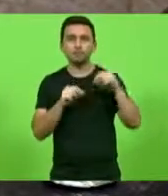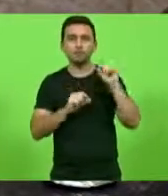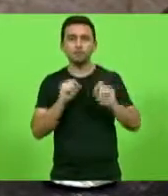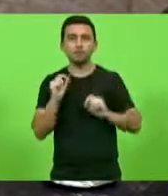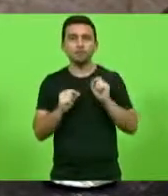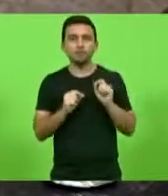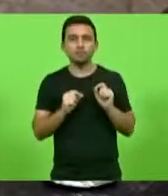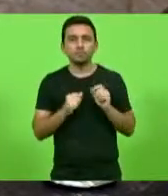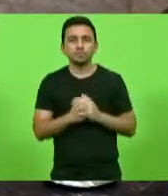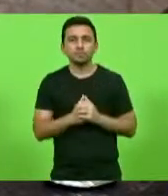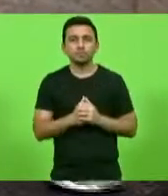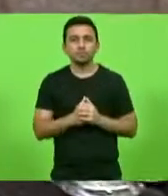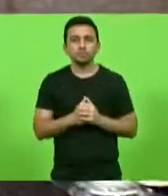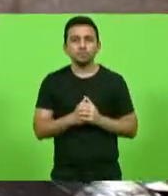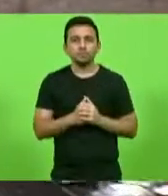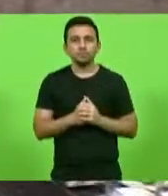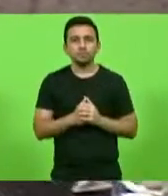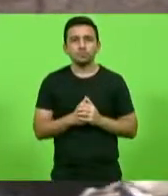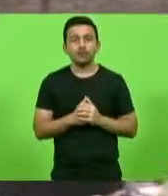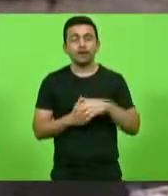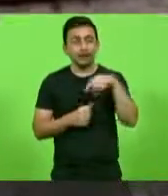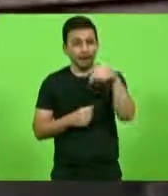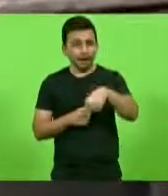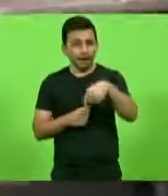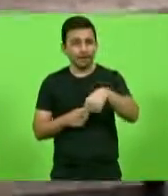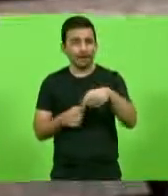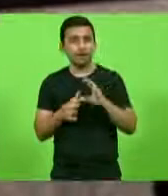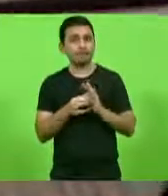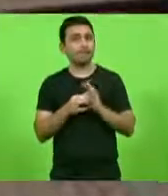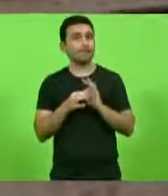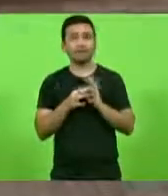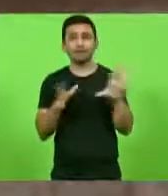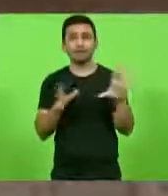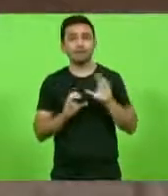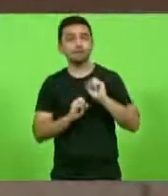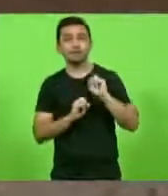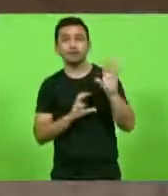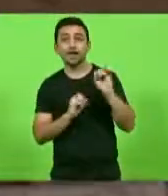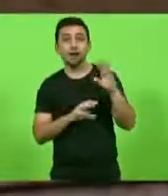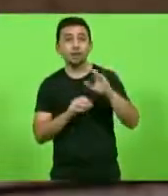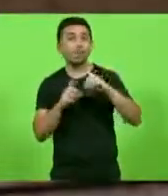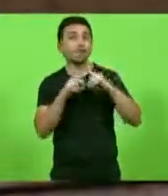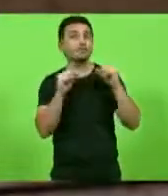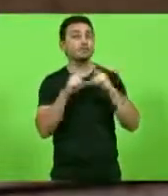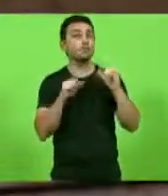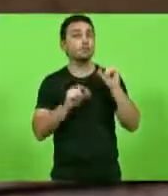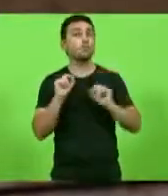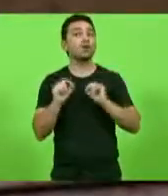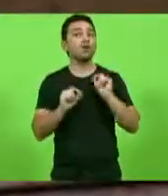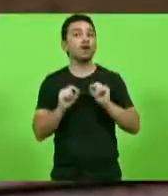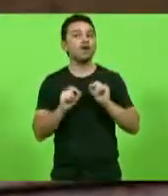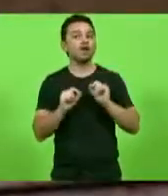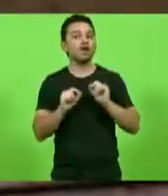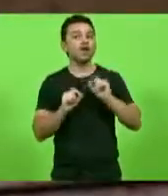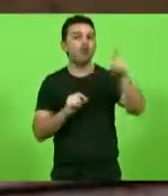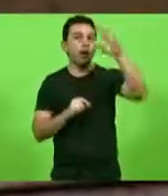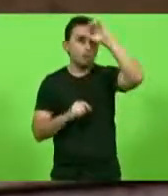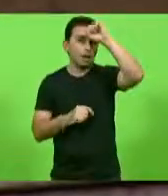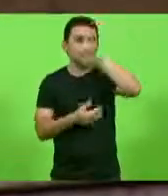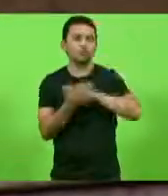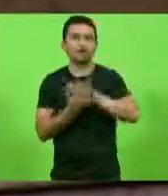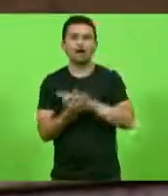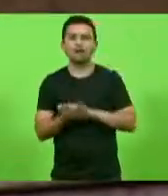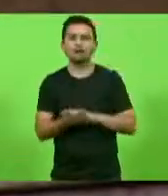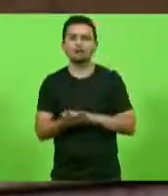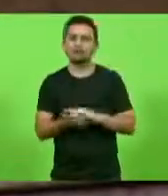deputado. Estamos abrindo um precedente perigoso que pode justamente ensinar Brasília a lição errada. De que não,